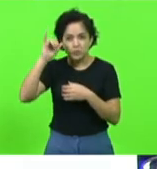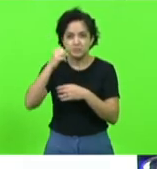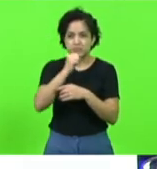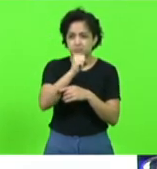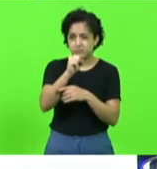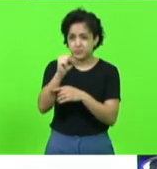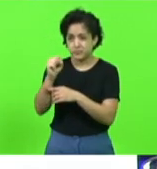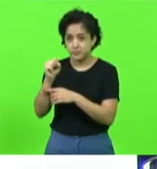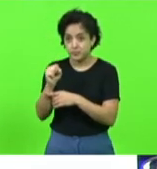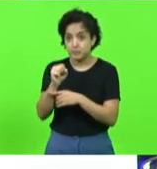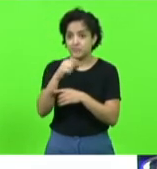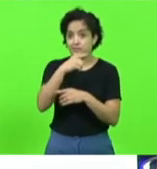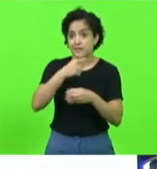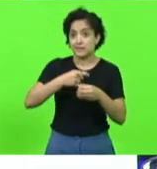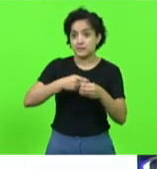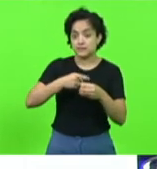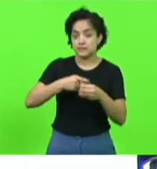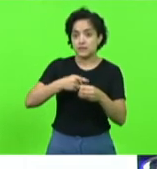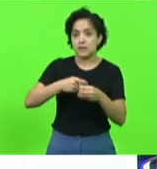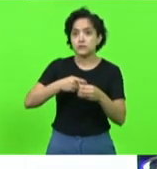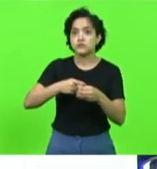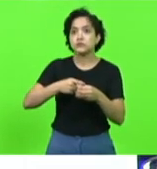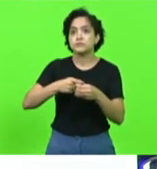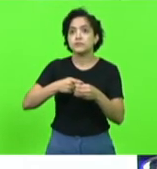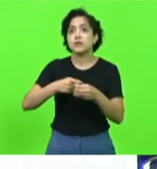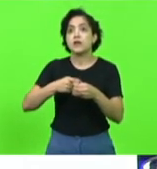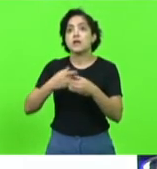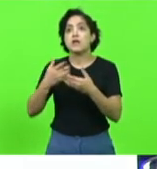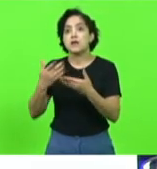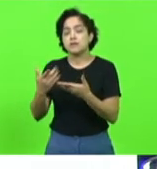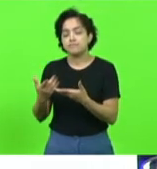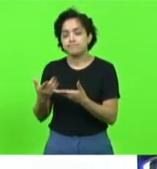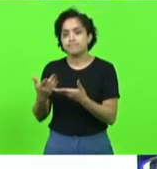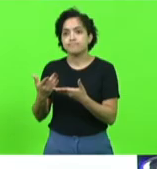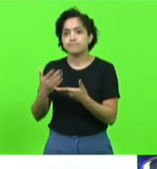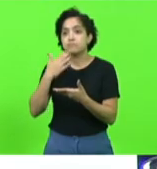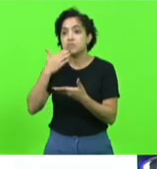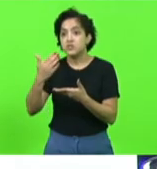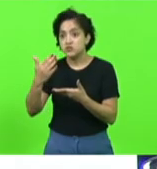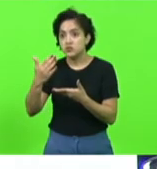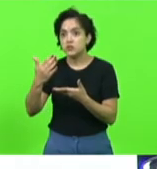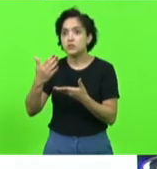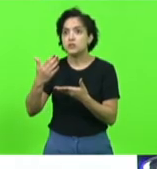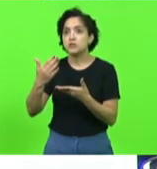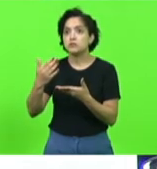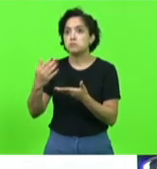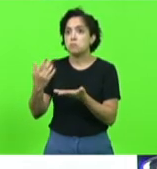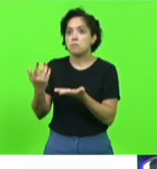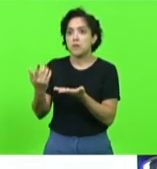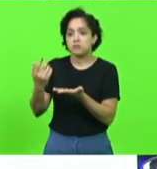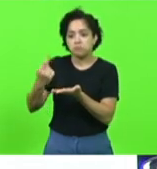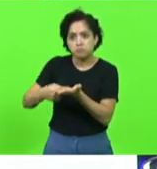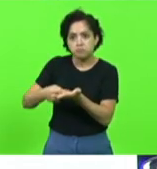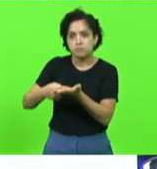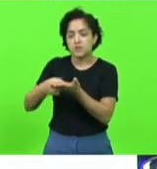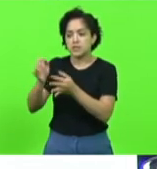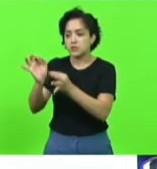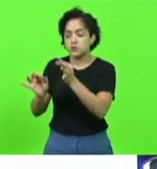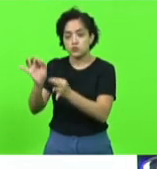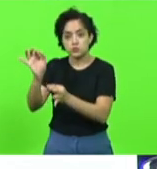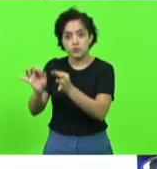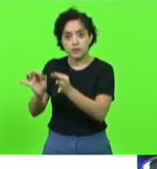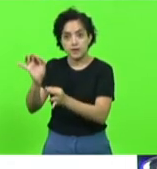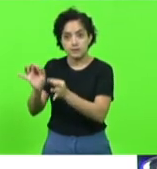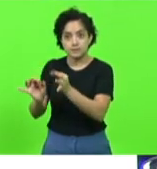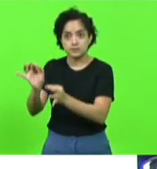Forquilinhas, e eles peticionaram no mesmo dia, pedindo para não ter a conciliatória, pedindo que julgasse, e